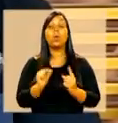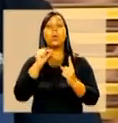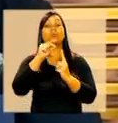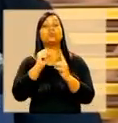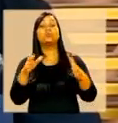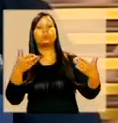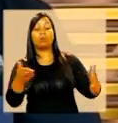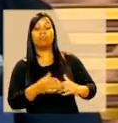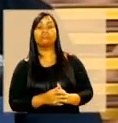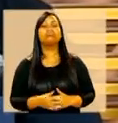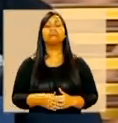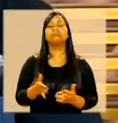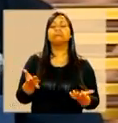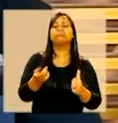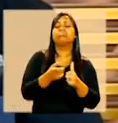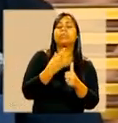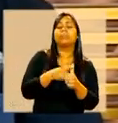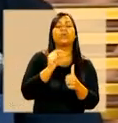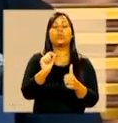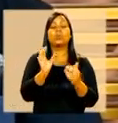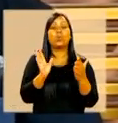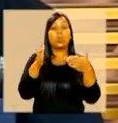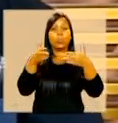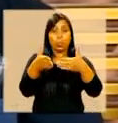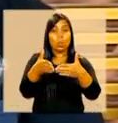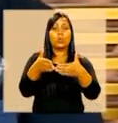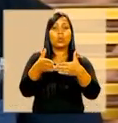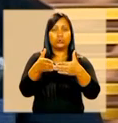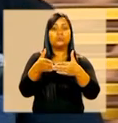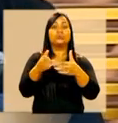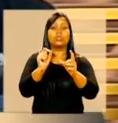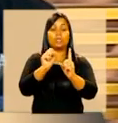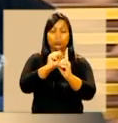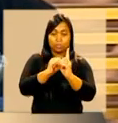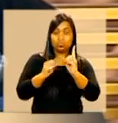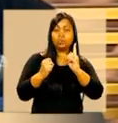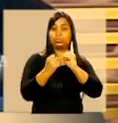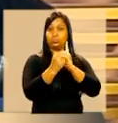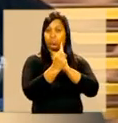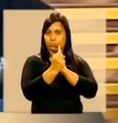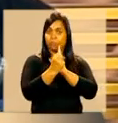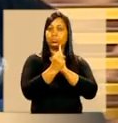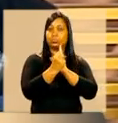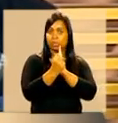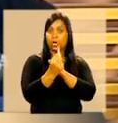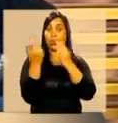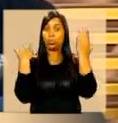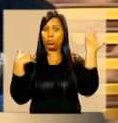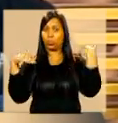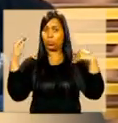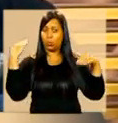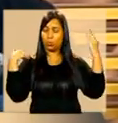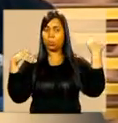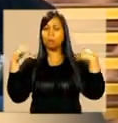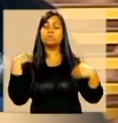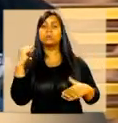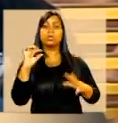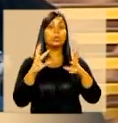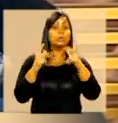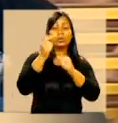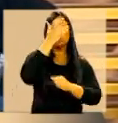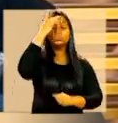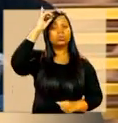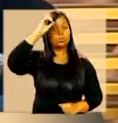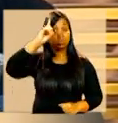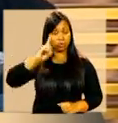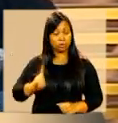é bacana a gente entender primeiro que o princípio norteador do turismo social é a ideia de que todos têm direito à cultura